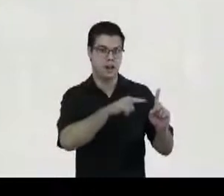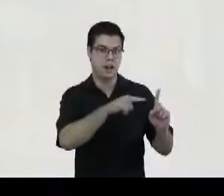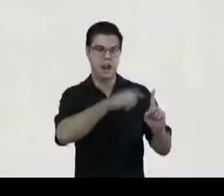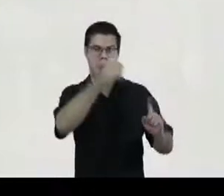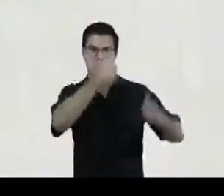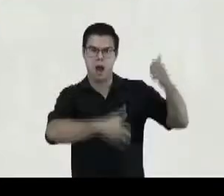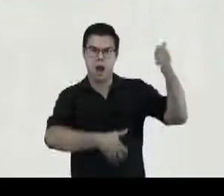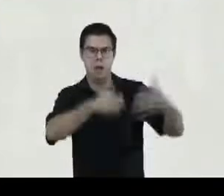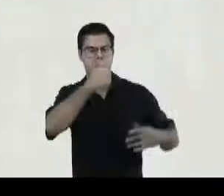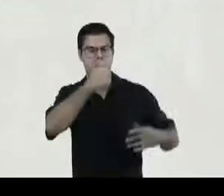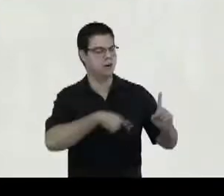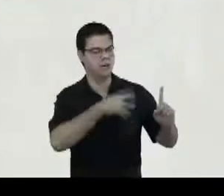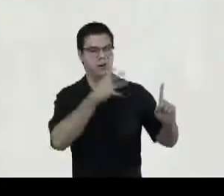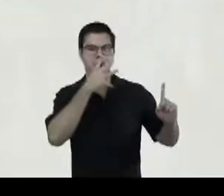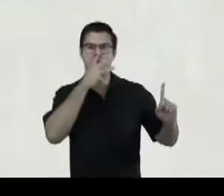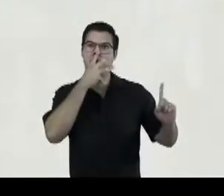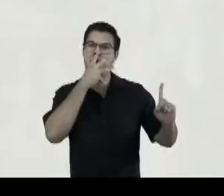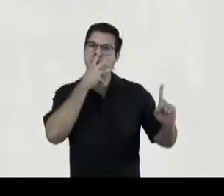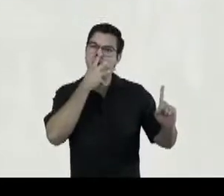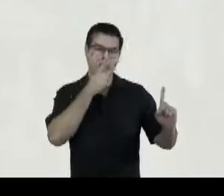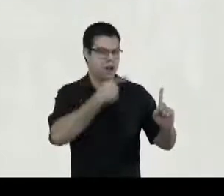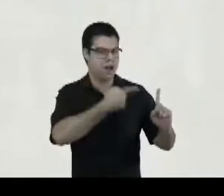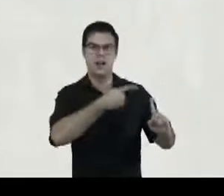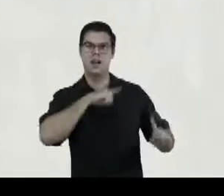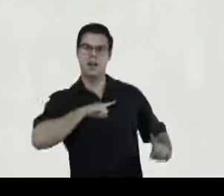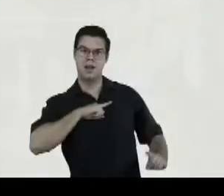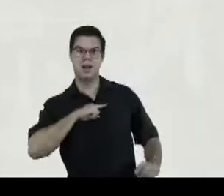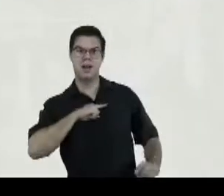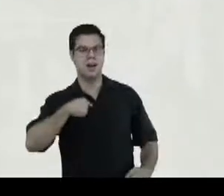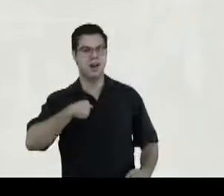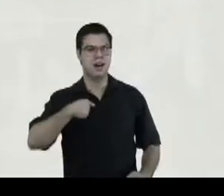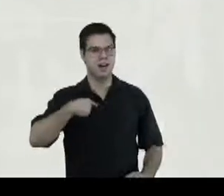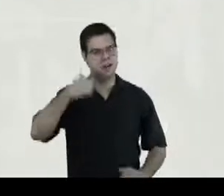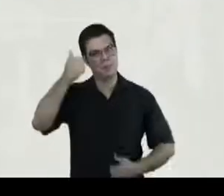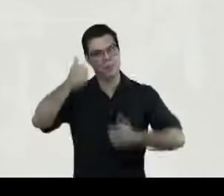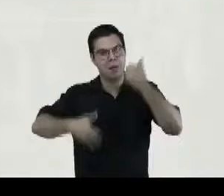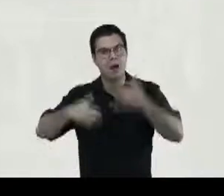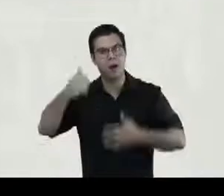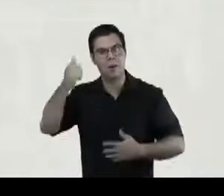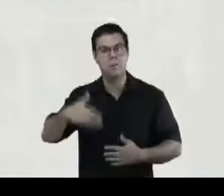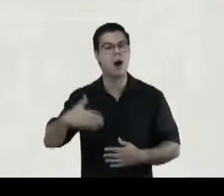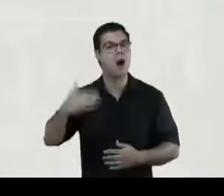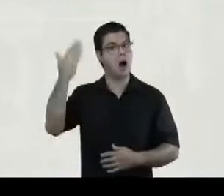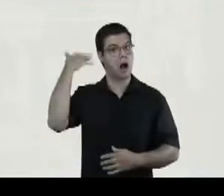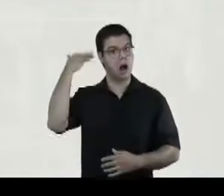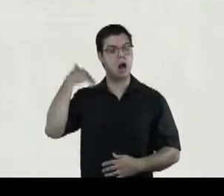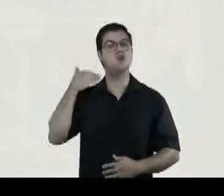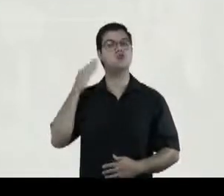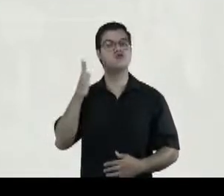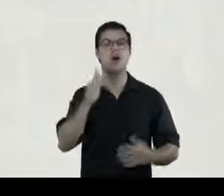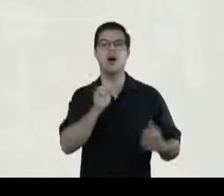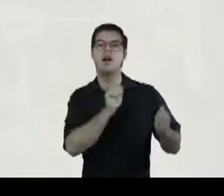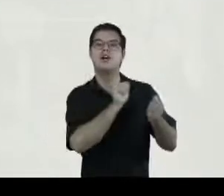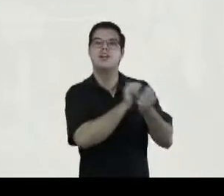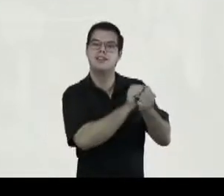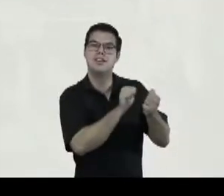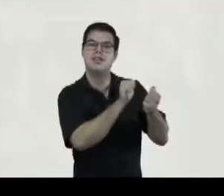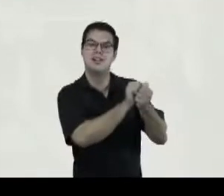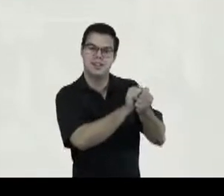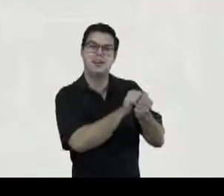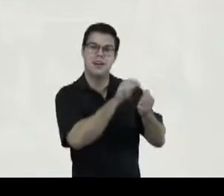extraordinaire à Munich, où j'ai eu la chance de travailler comme simple lecteur dans la salle de lecture.